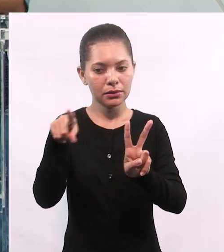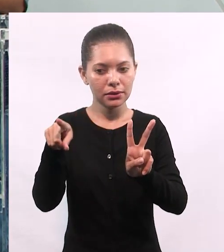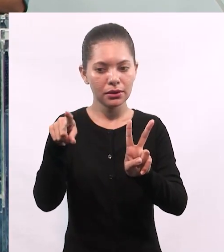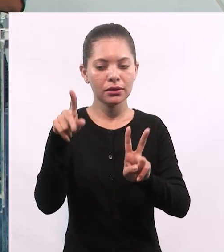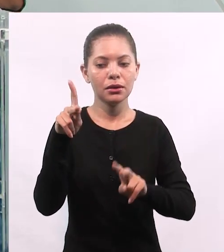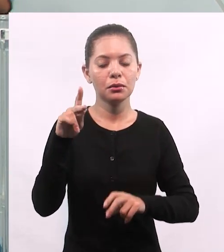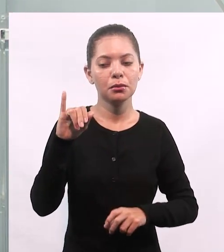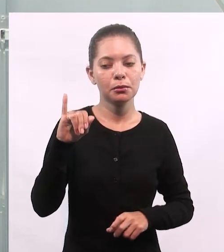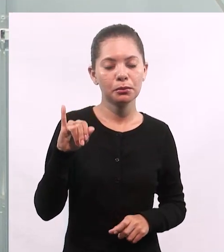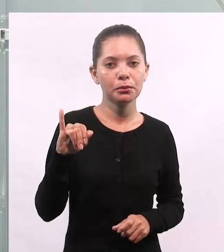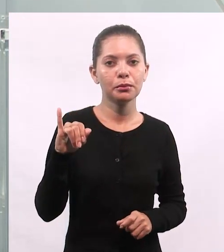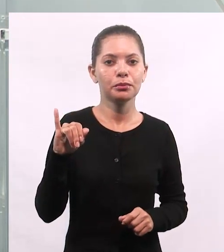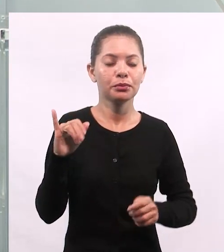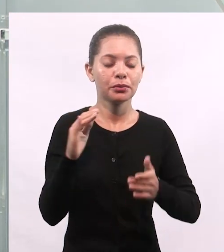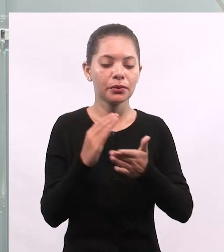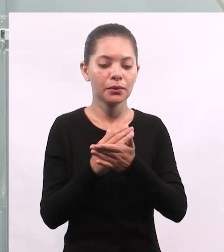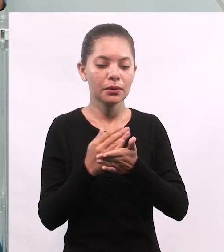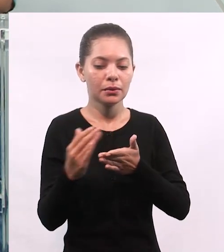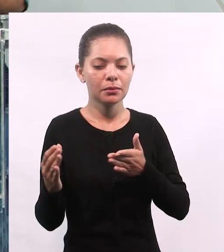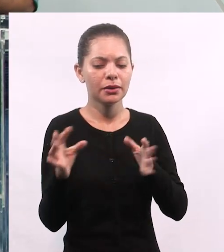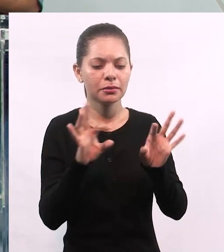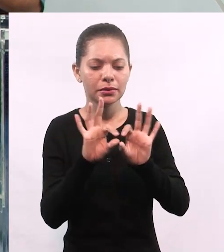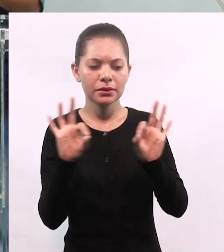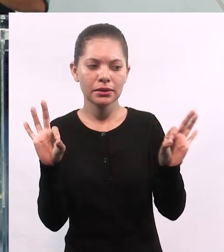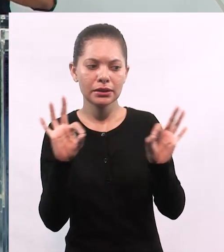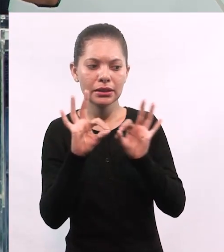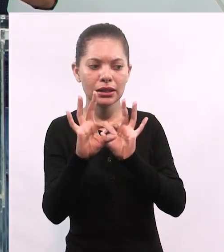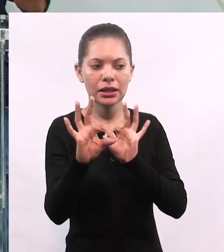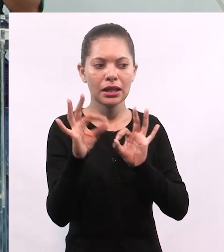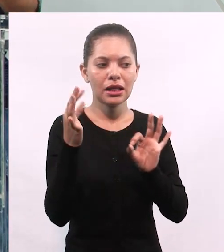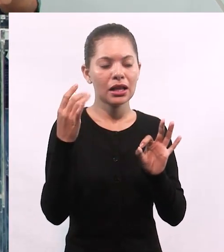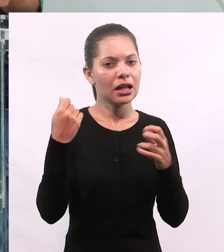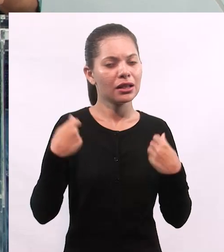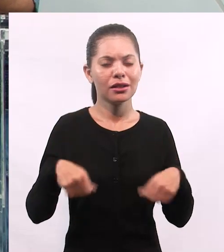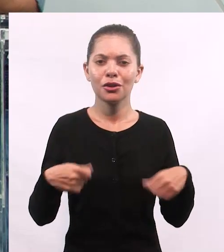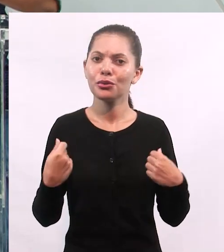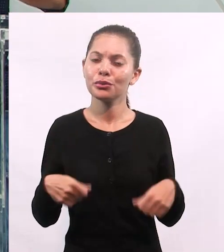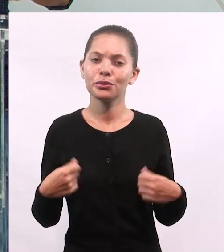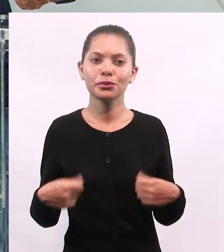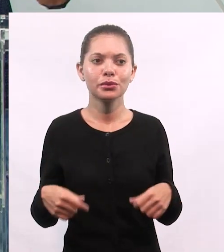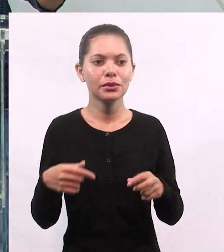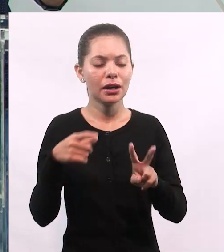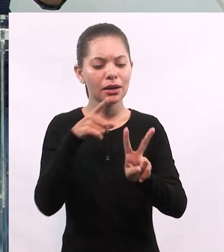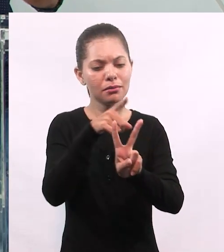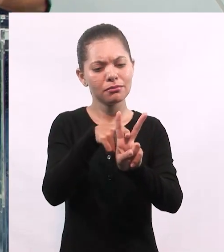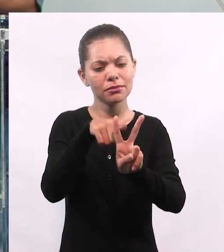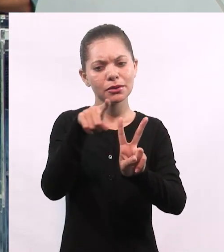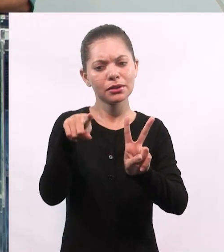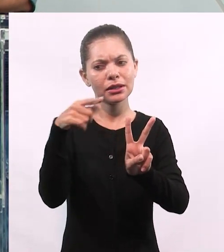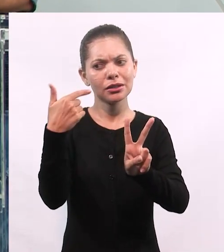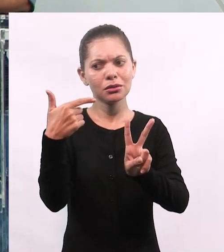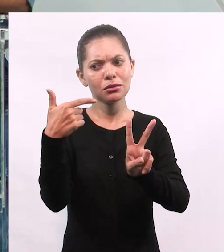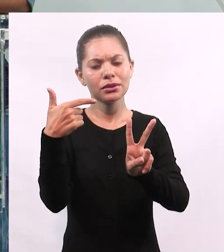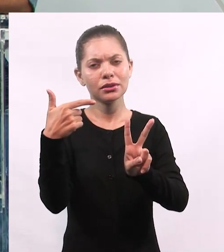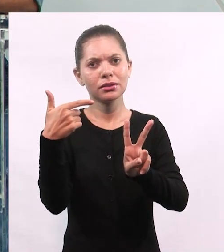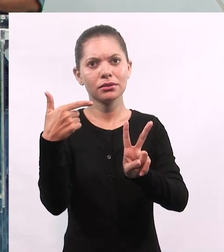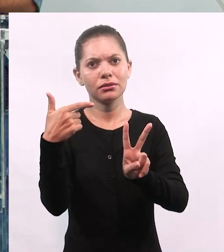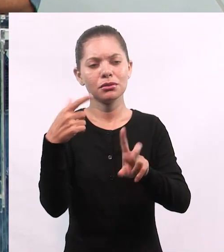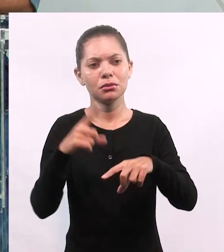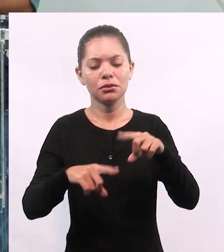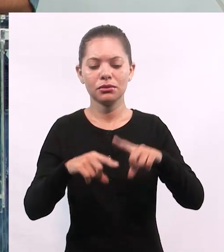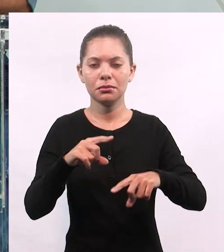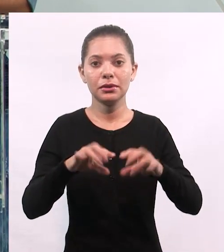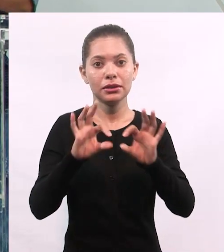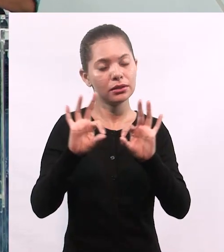π. Só que isso, quando a gente parte para mensurar, a gente não consegue medir, por exemplo, a raiz quadrada de 2 com o instrumento de